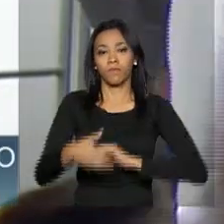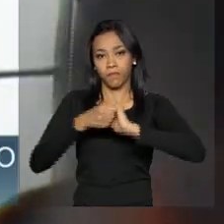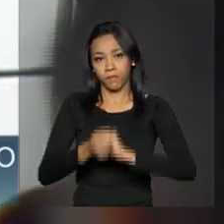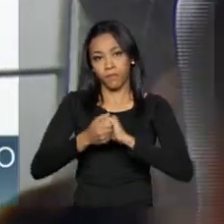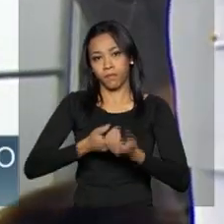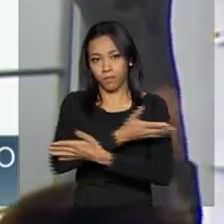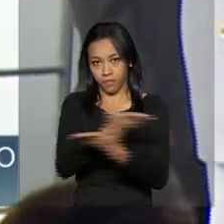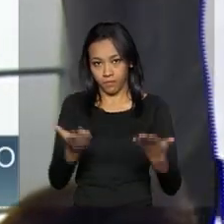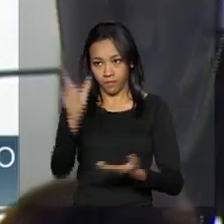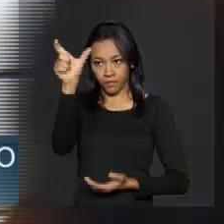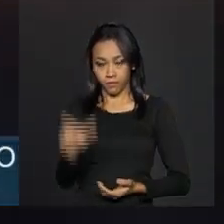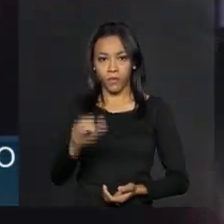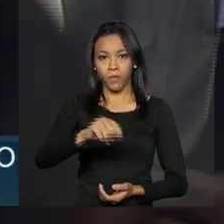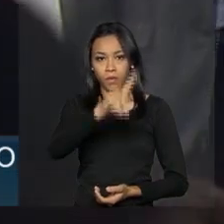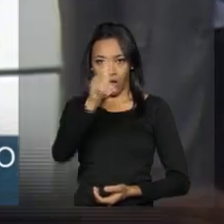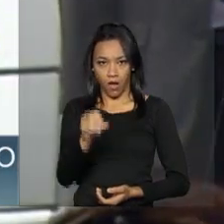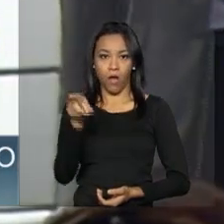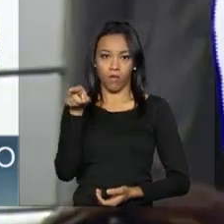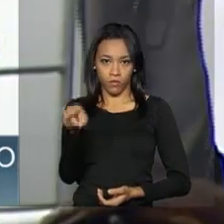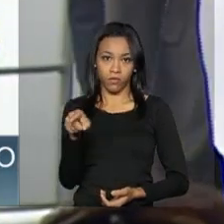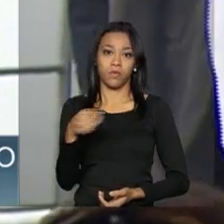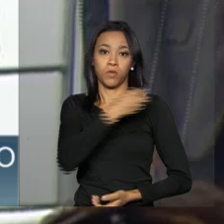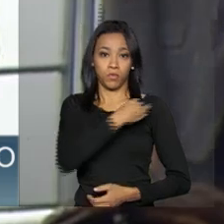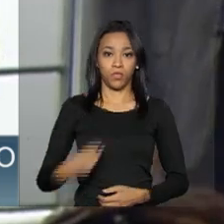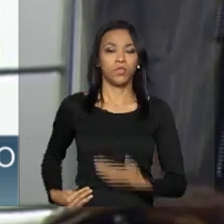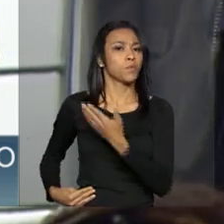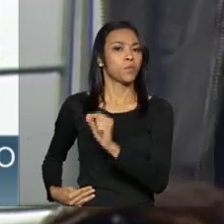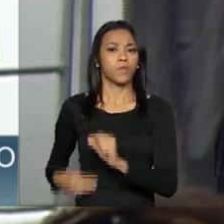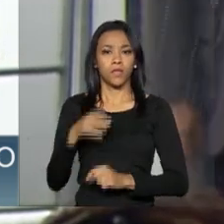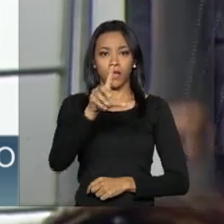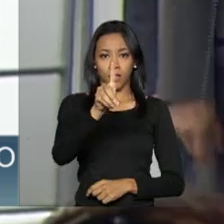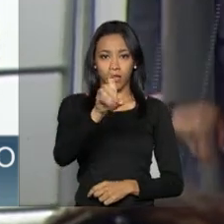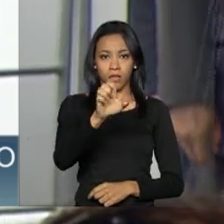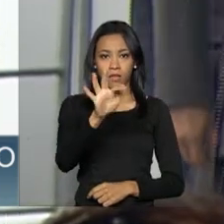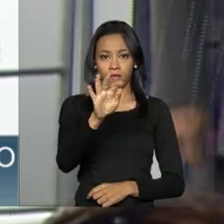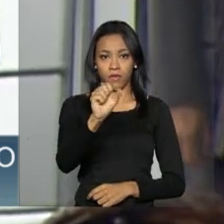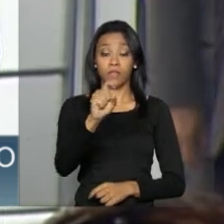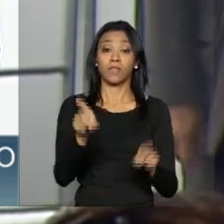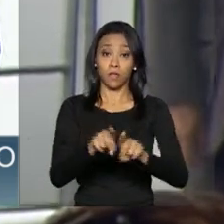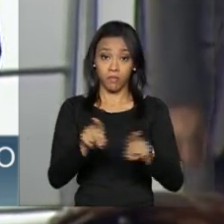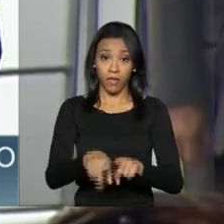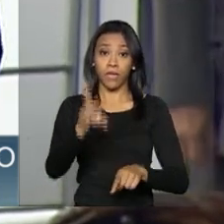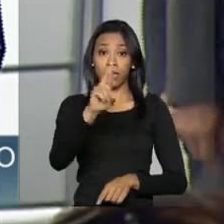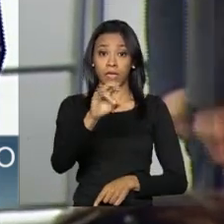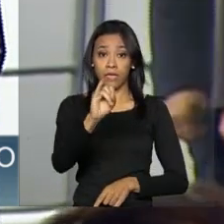Defesa, queria cumprimentar também a nossa querida Rita de Cássia